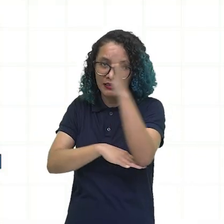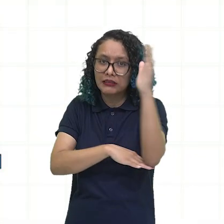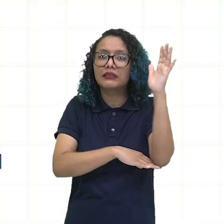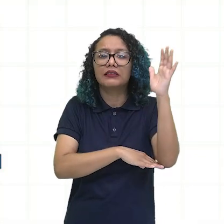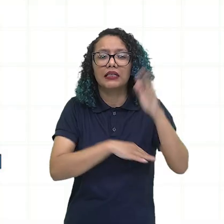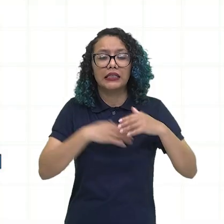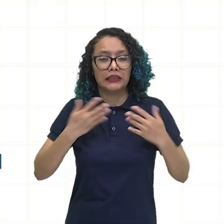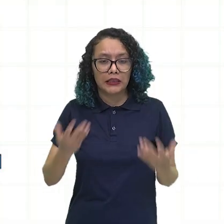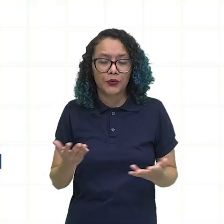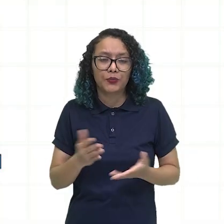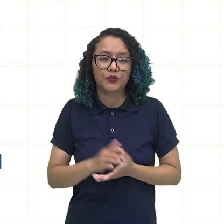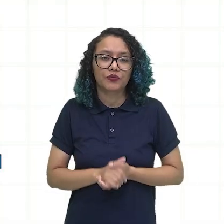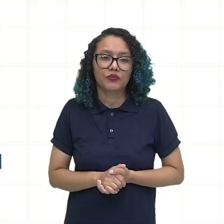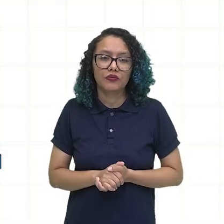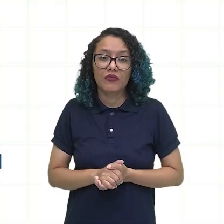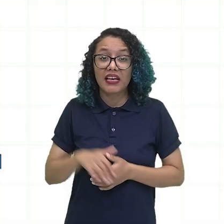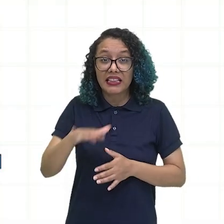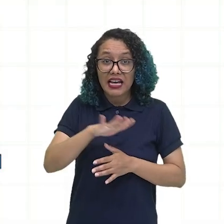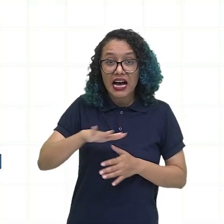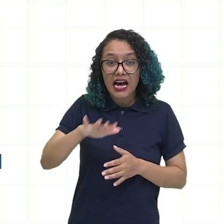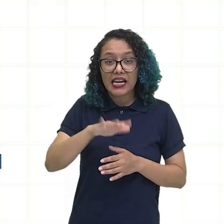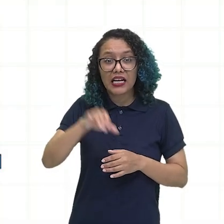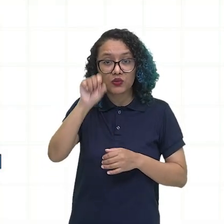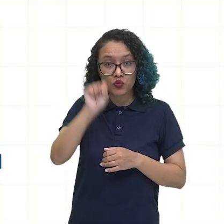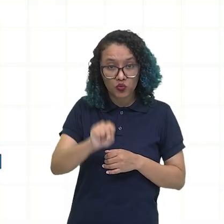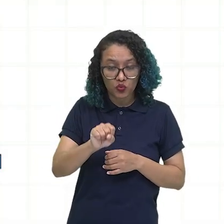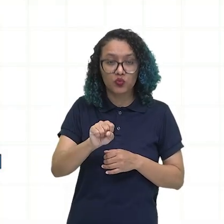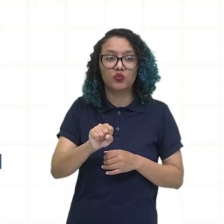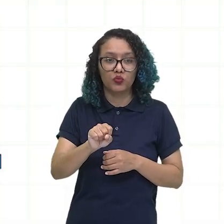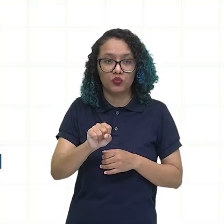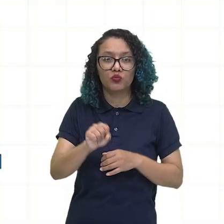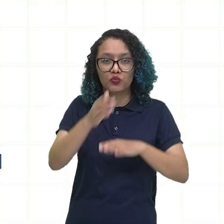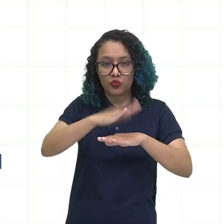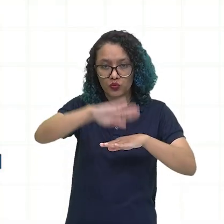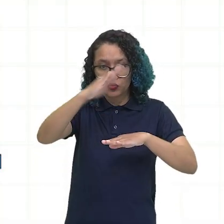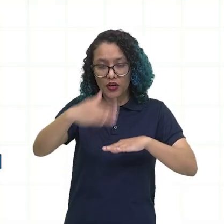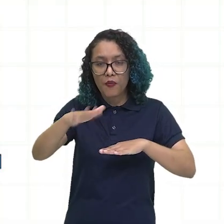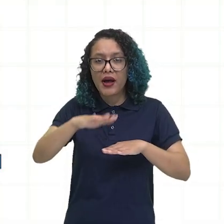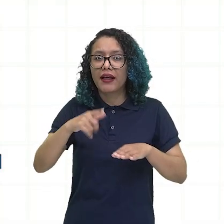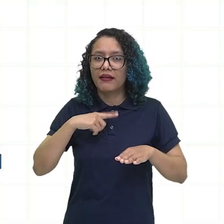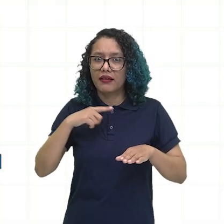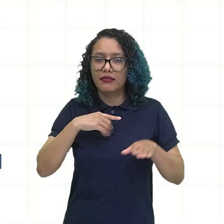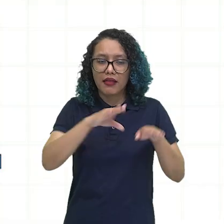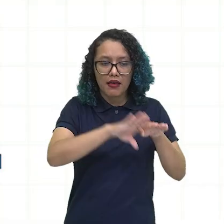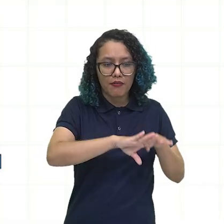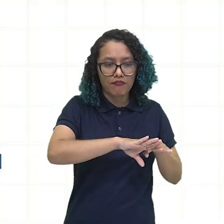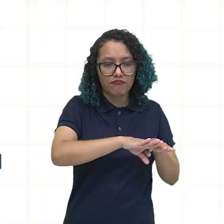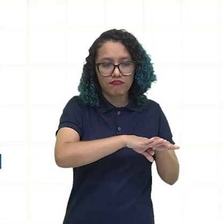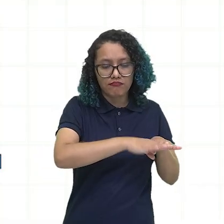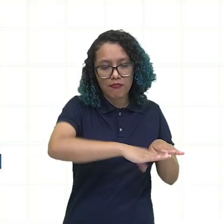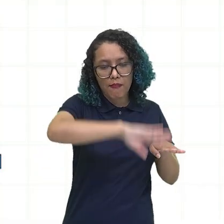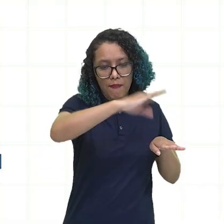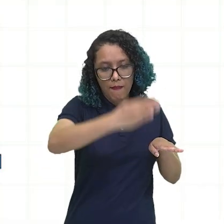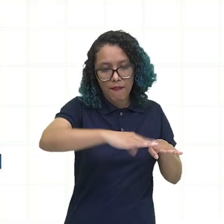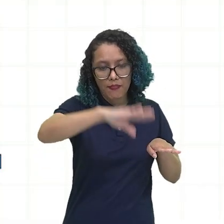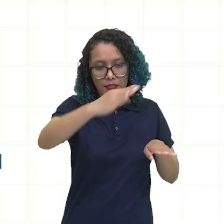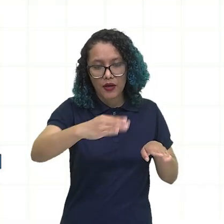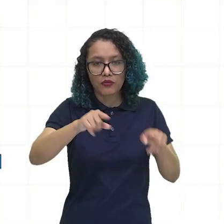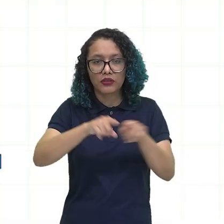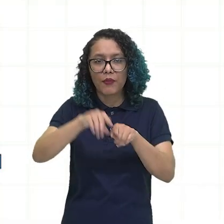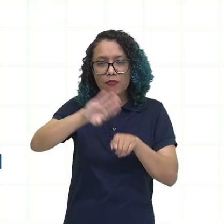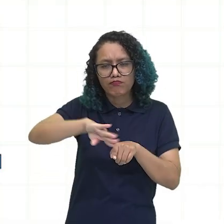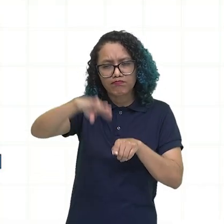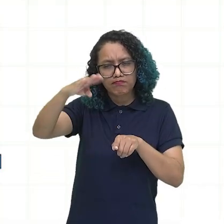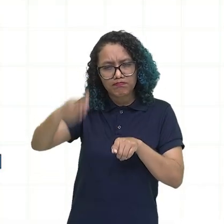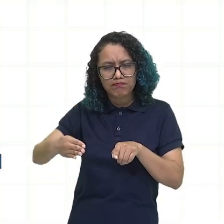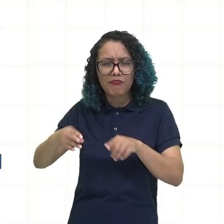da bacia, o escudo brasileiro é uma região de planaltos e colinas, com rochas